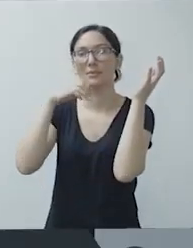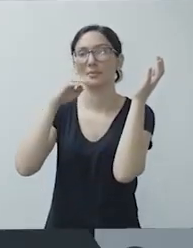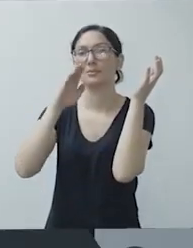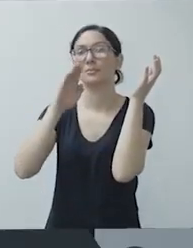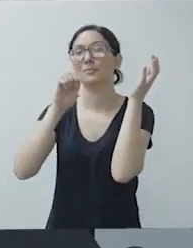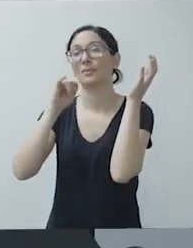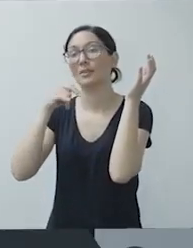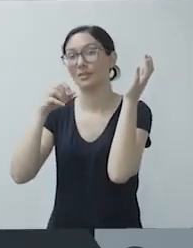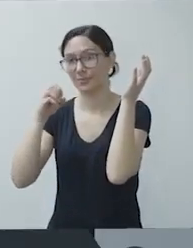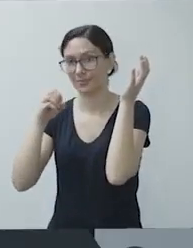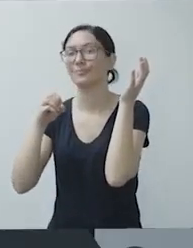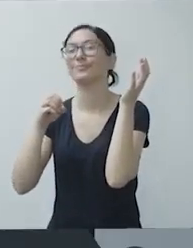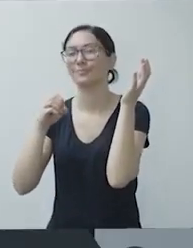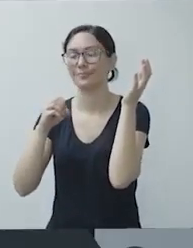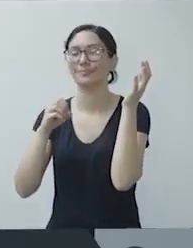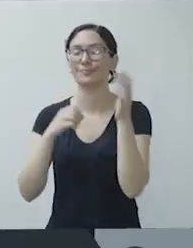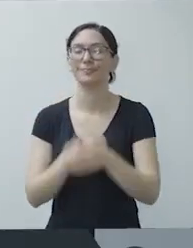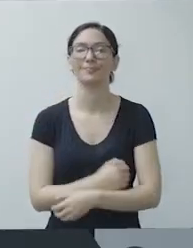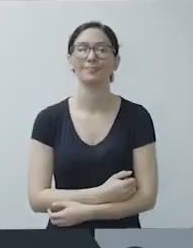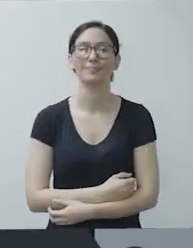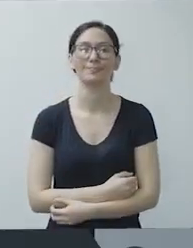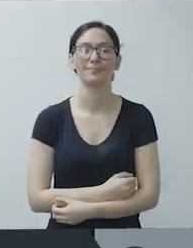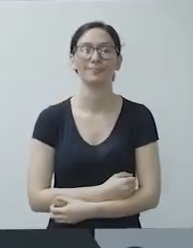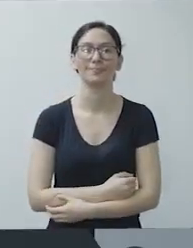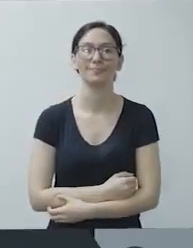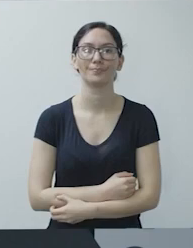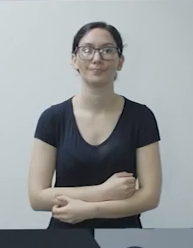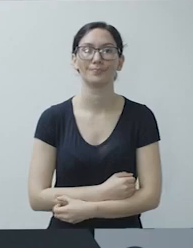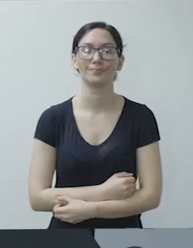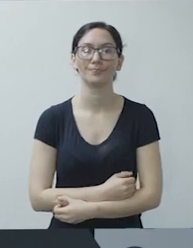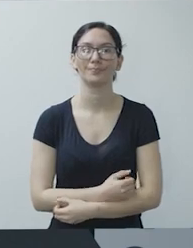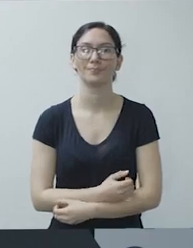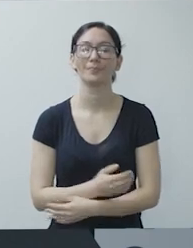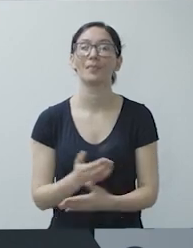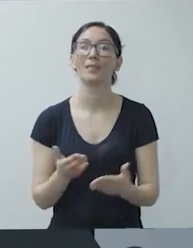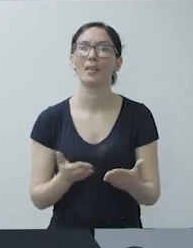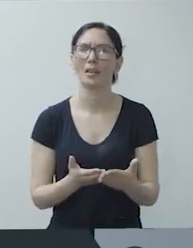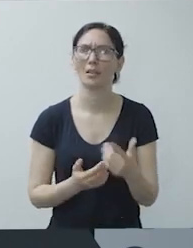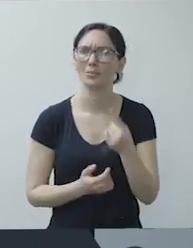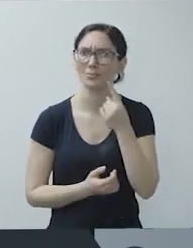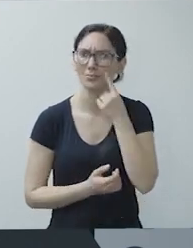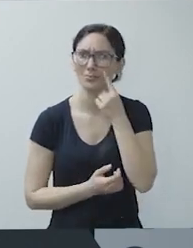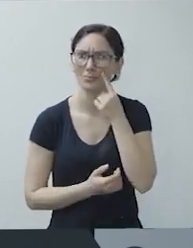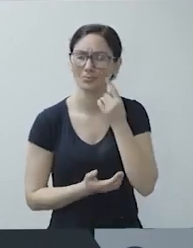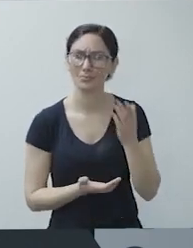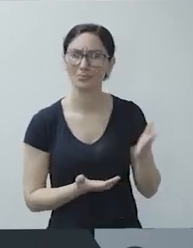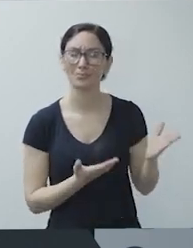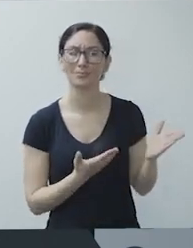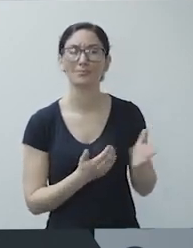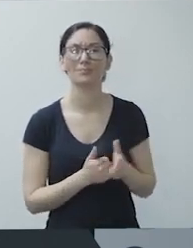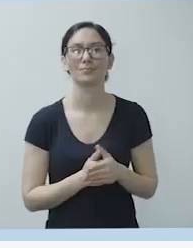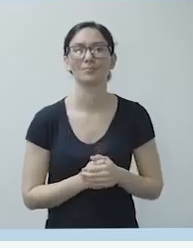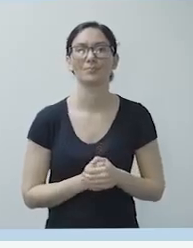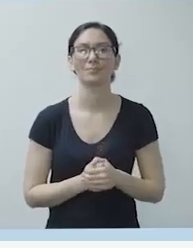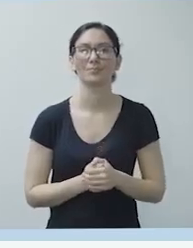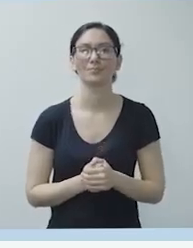Vamos continuar. Será que agora nós teremos o Bem-te-vi novamente? Vejam na tela.